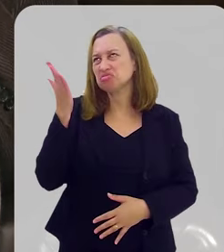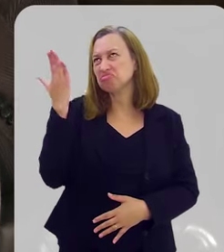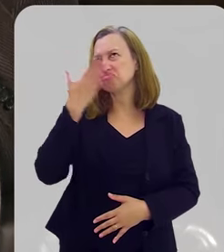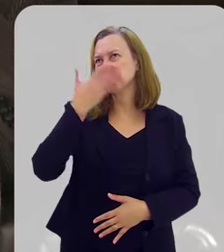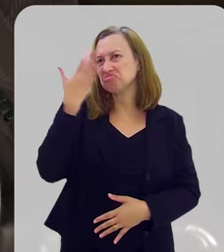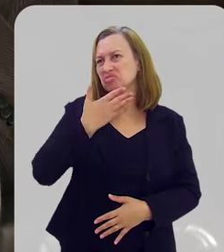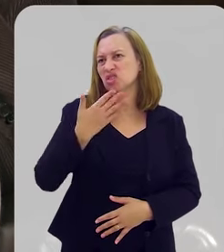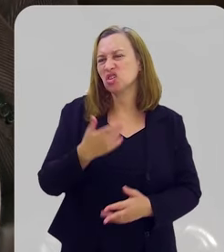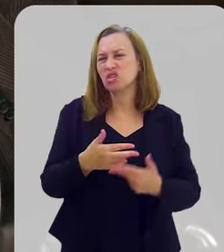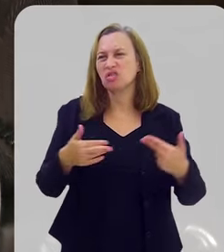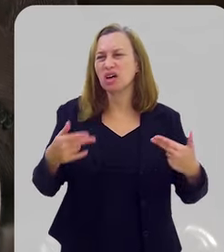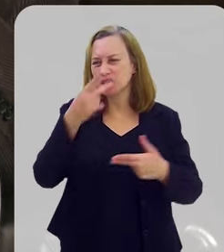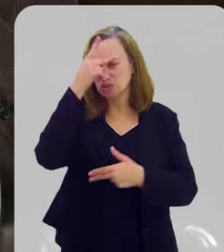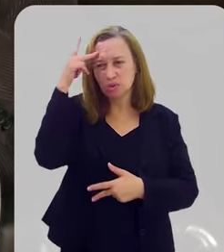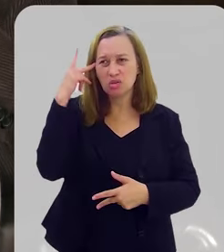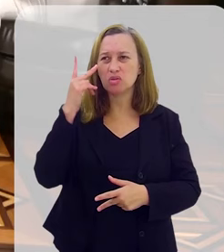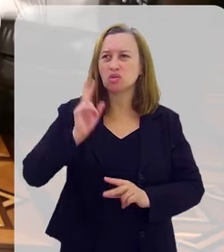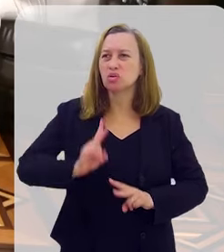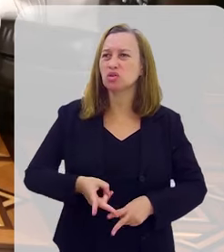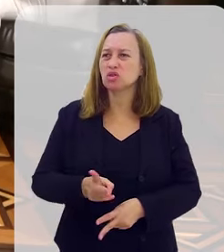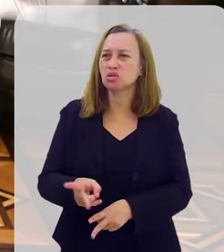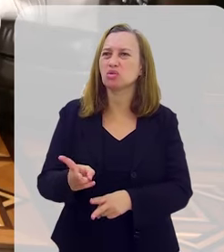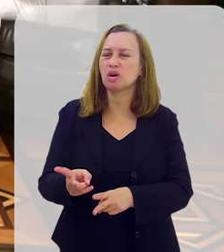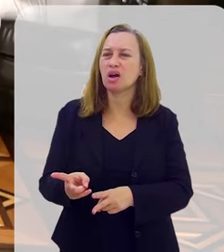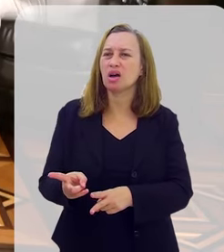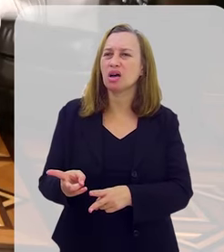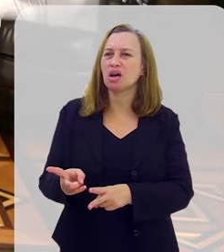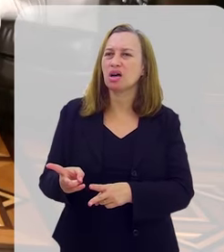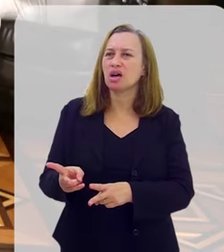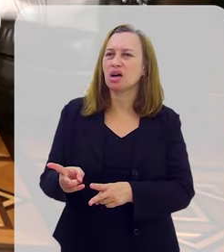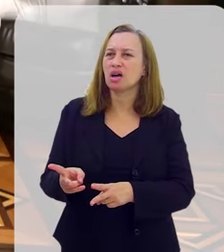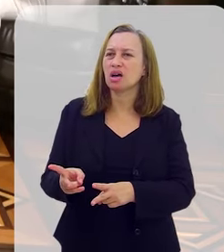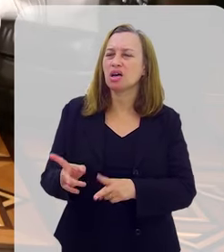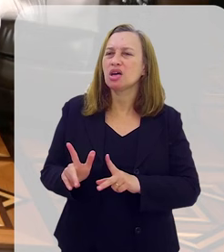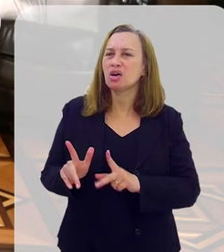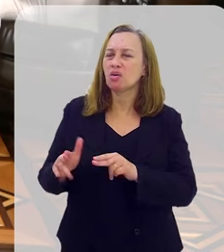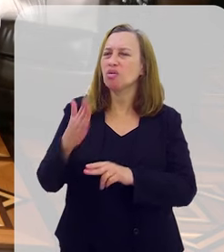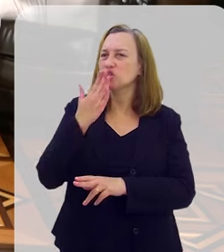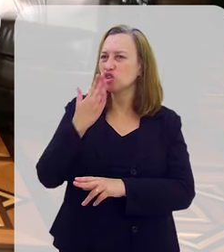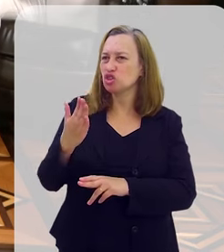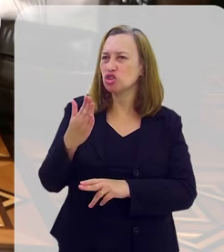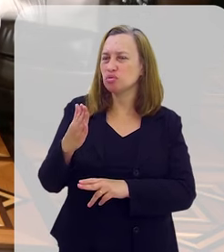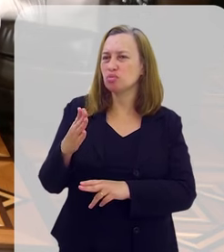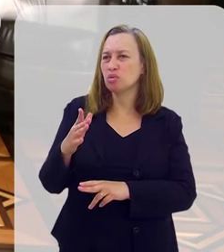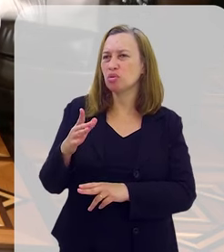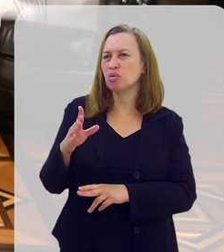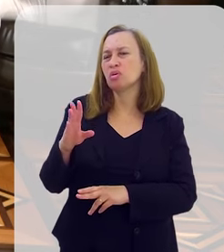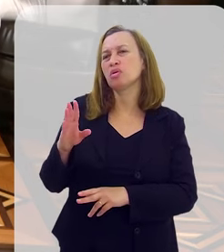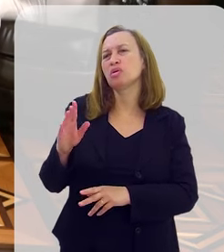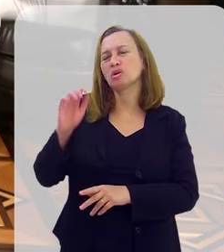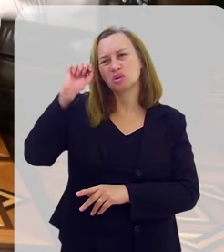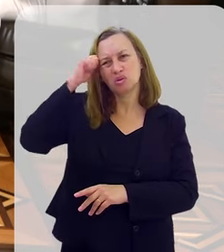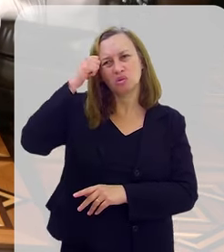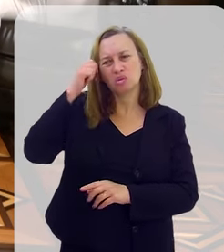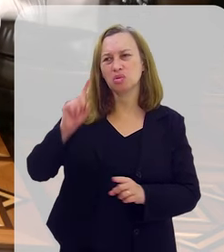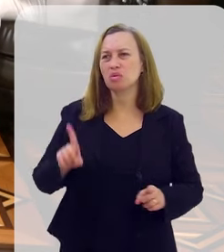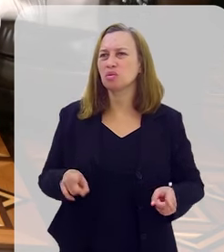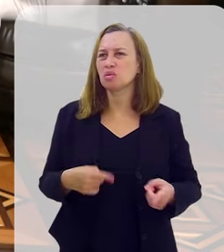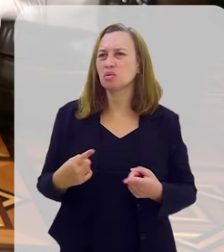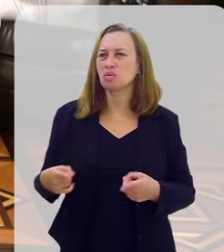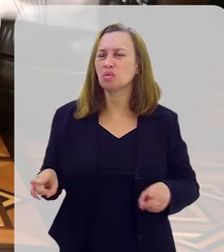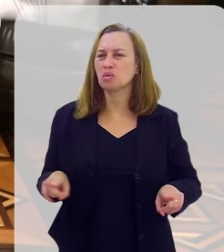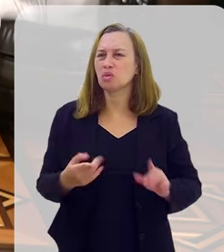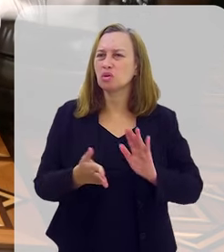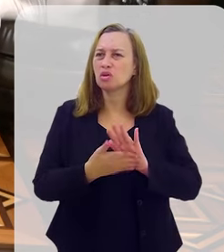vejo tanta gente se manter dentro desse estilo da black gospel. Fala para mim um nome que se mantém até hoje como